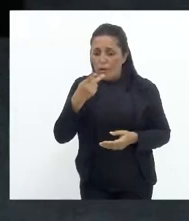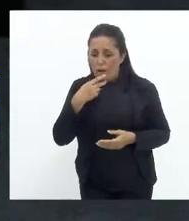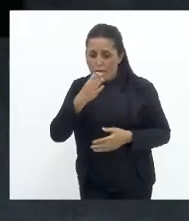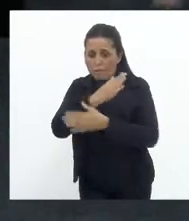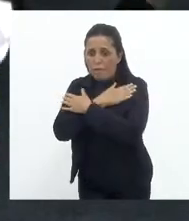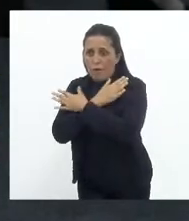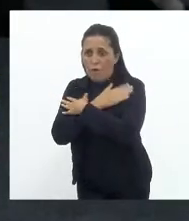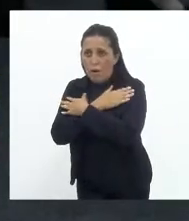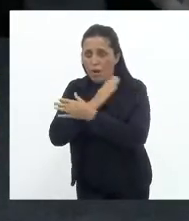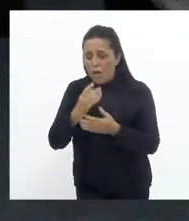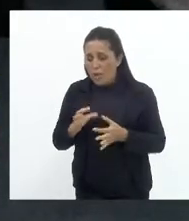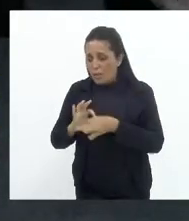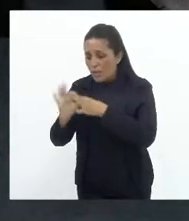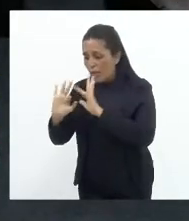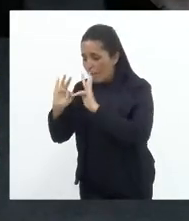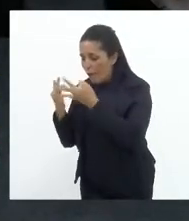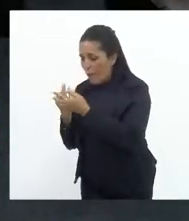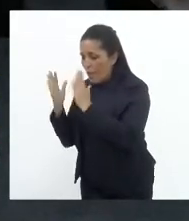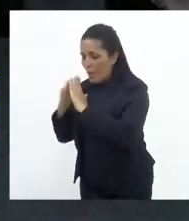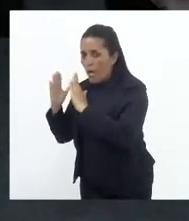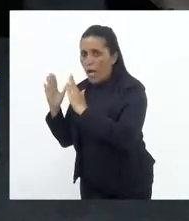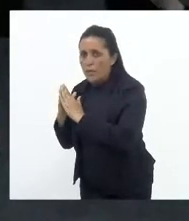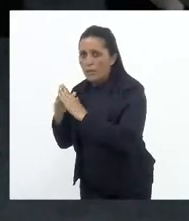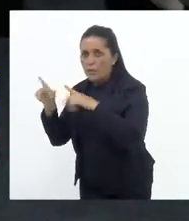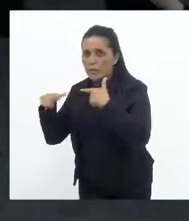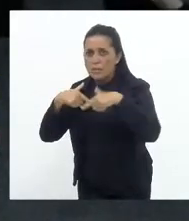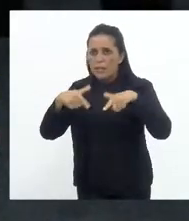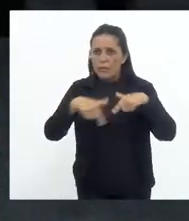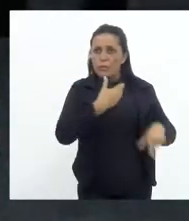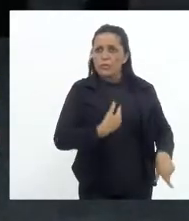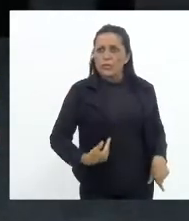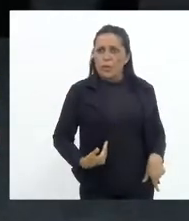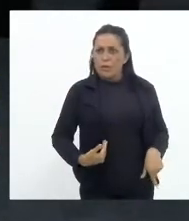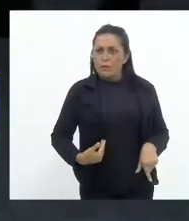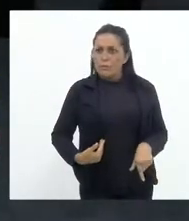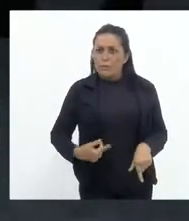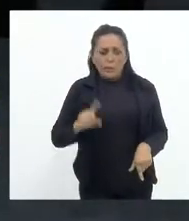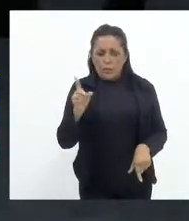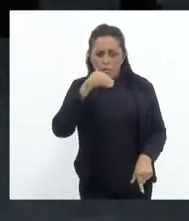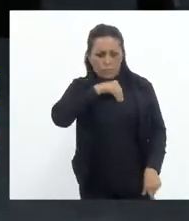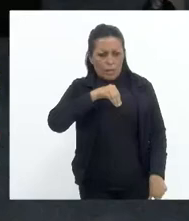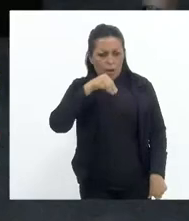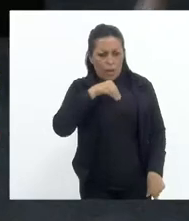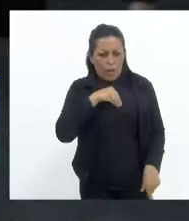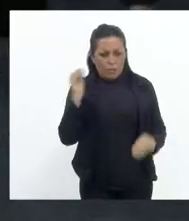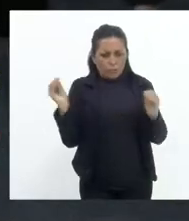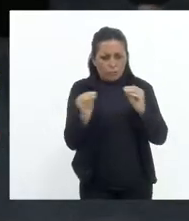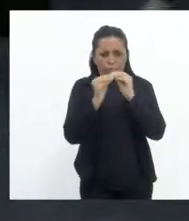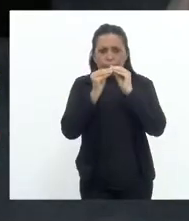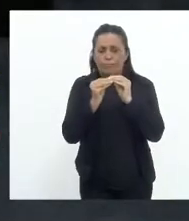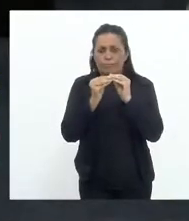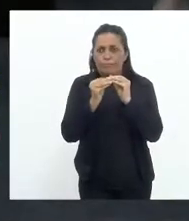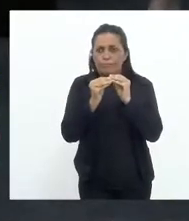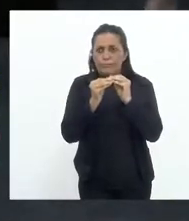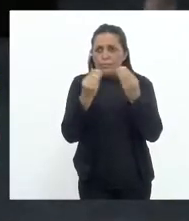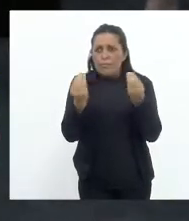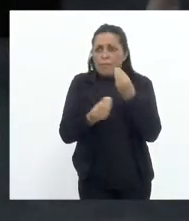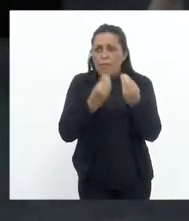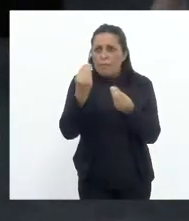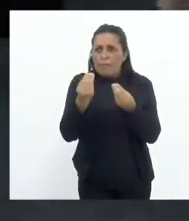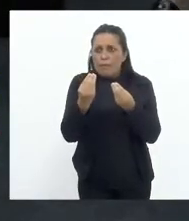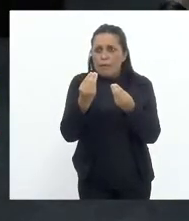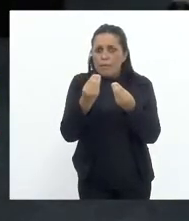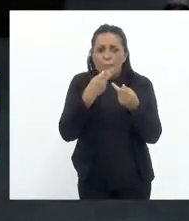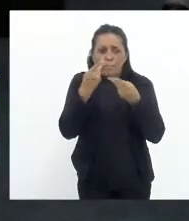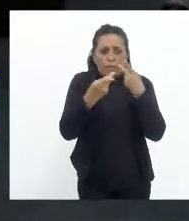ele deixa seu ente querido de cá sua família está a serviço do Estado delegado Carlos Augusto e não recebe nada para depor não deve